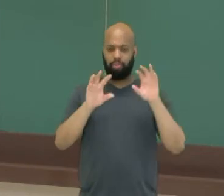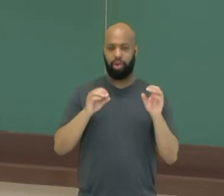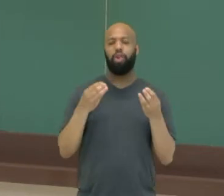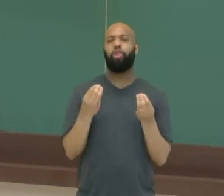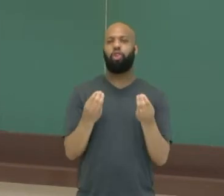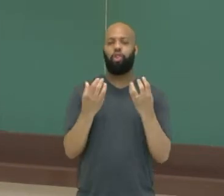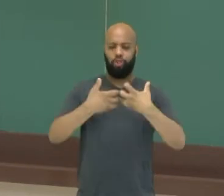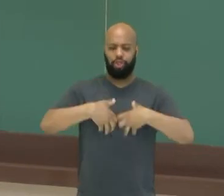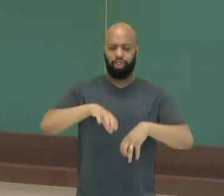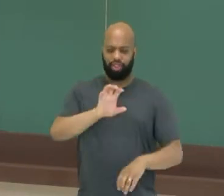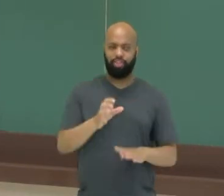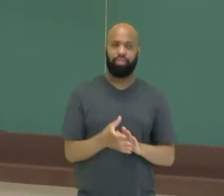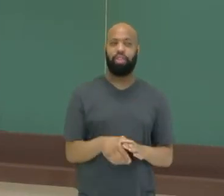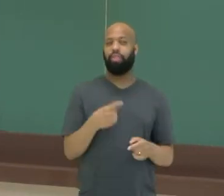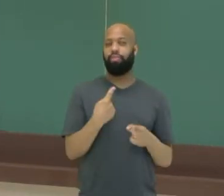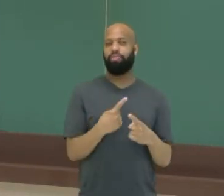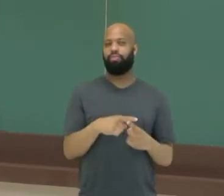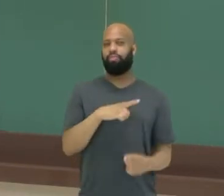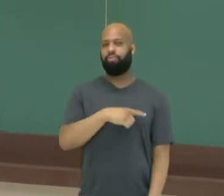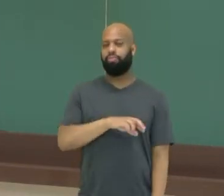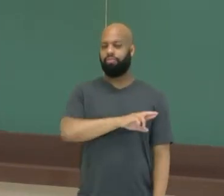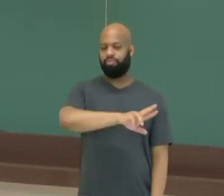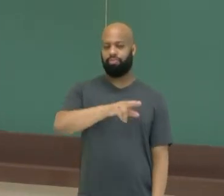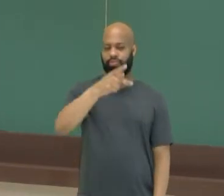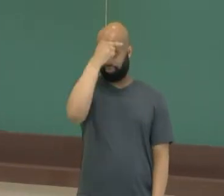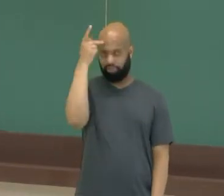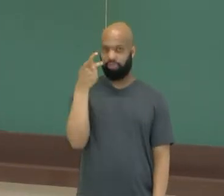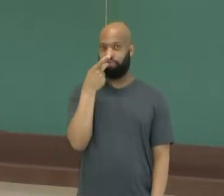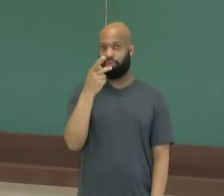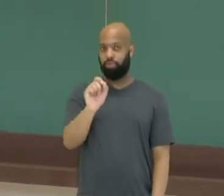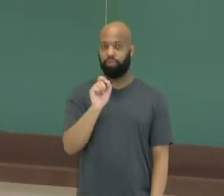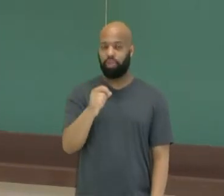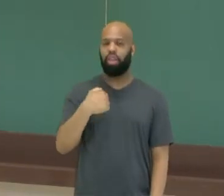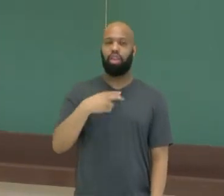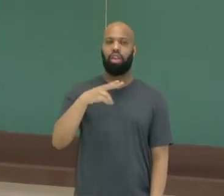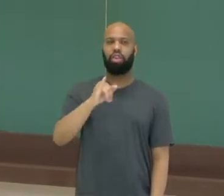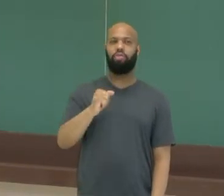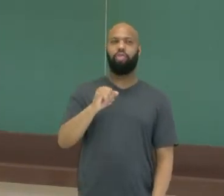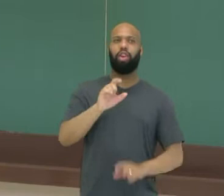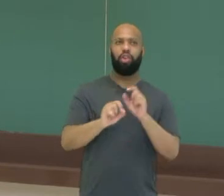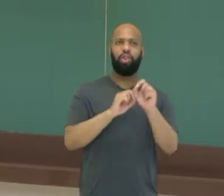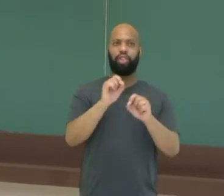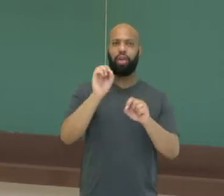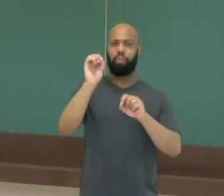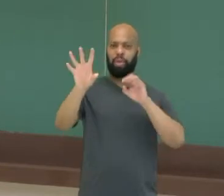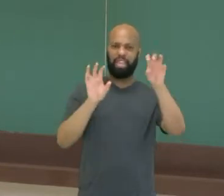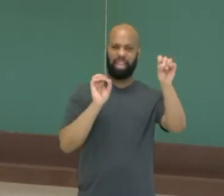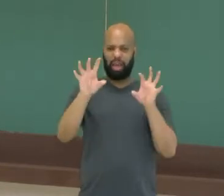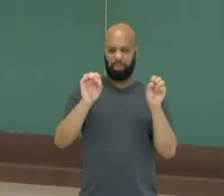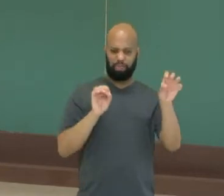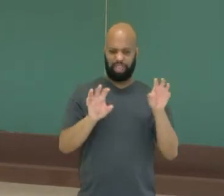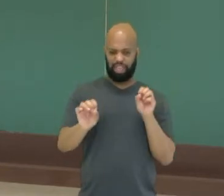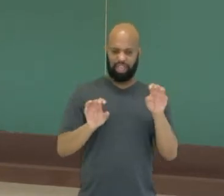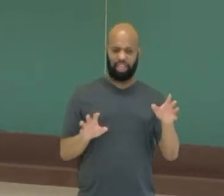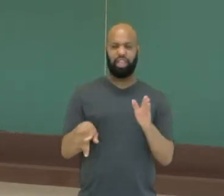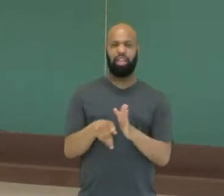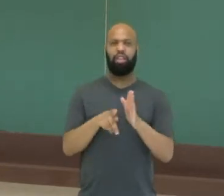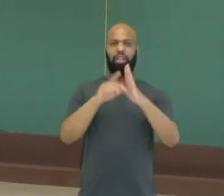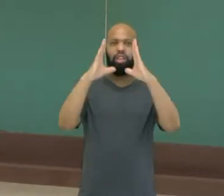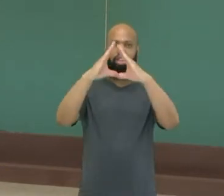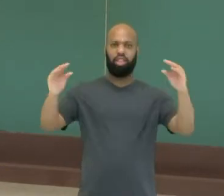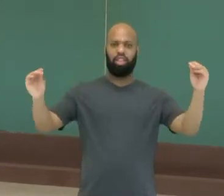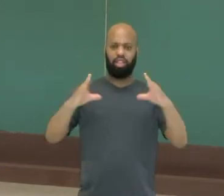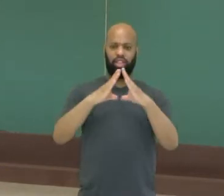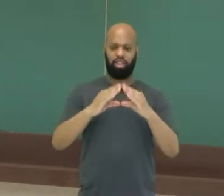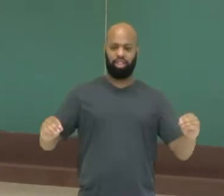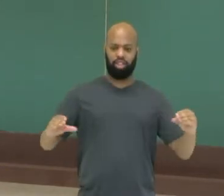luzinhas? Muitas pessoas falam, né? Eu vou colocar o pisca-pisca na árvore. Ou vai comprar essas luzinhas e pergunta